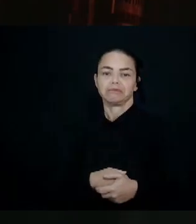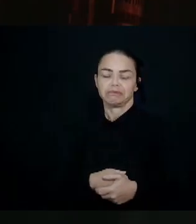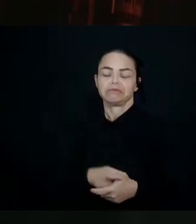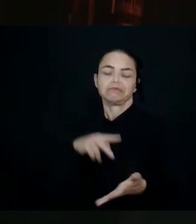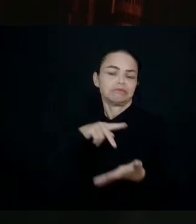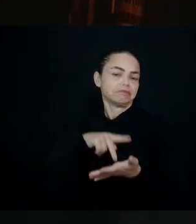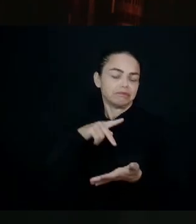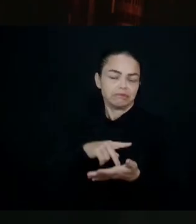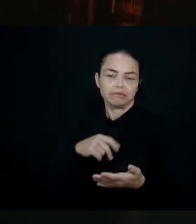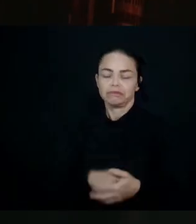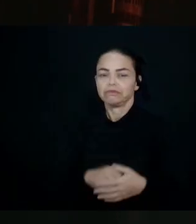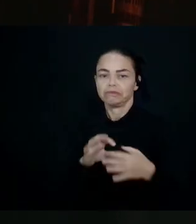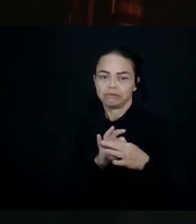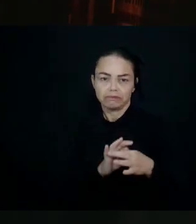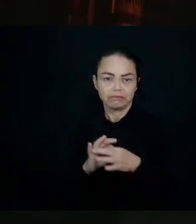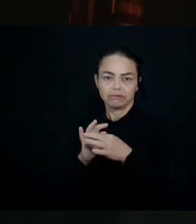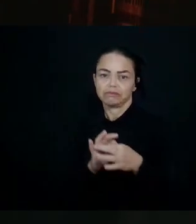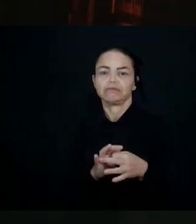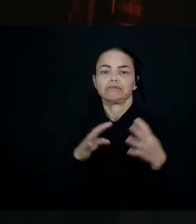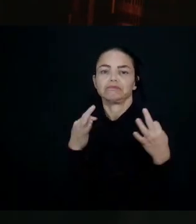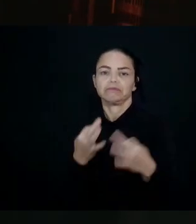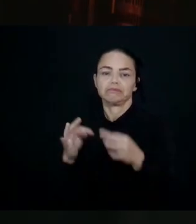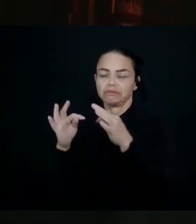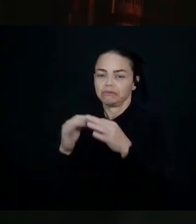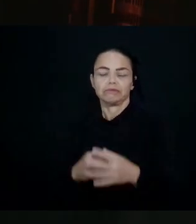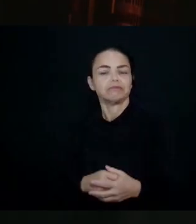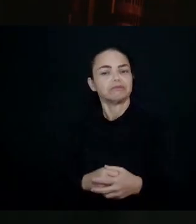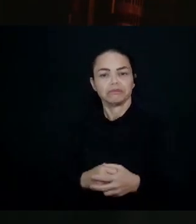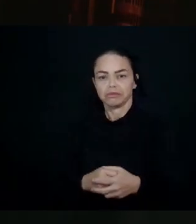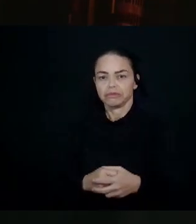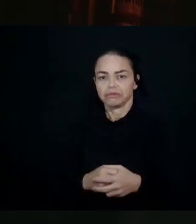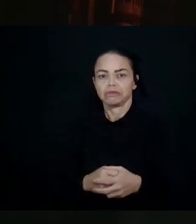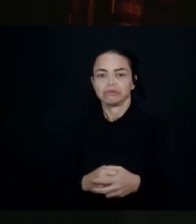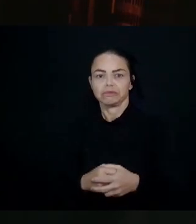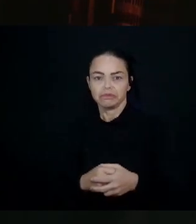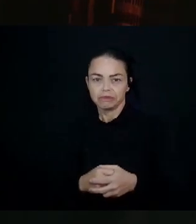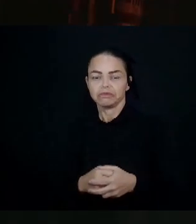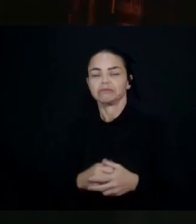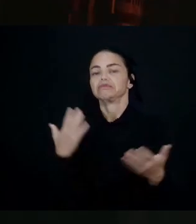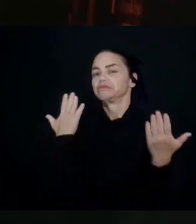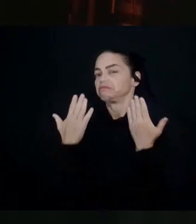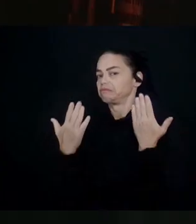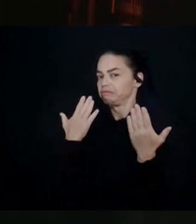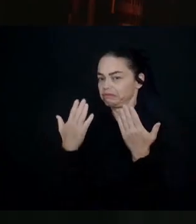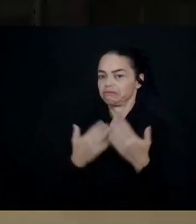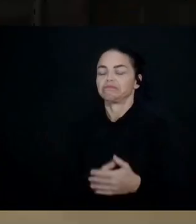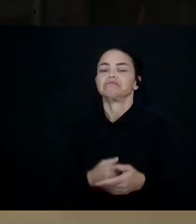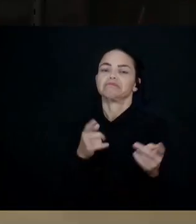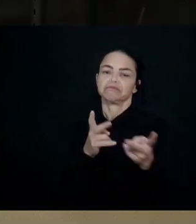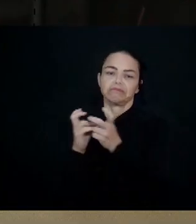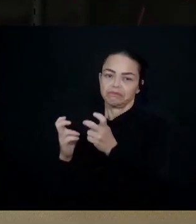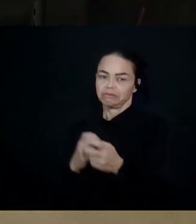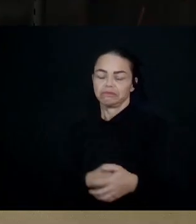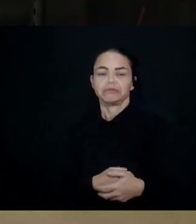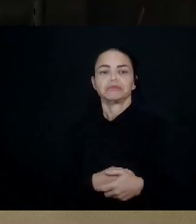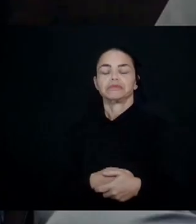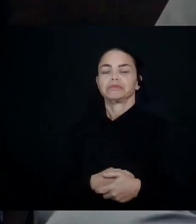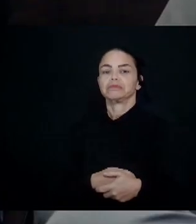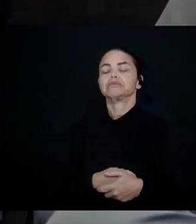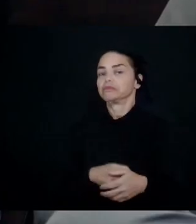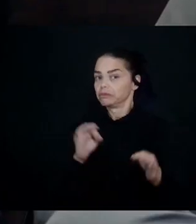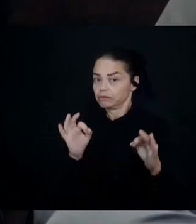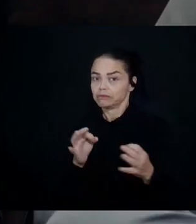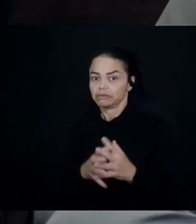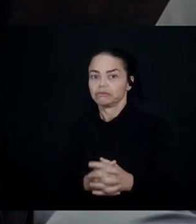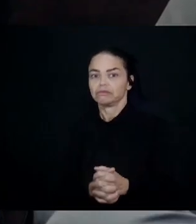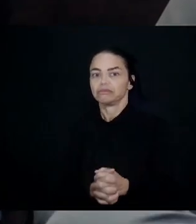está unindo tecnologia com, de repente, uma psicologia aí. Você percebe isso? Com certeza.